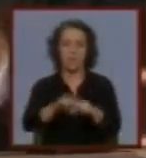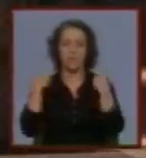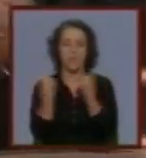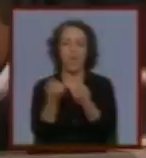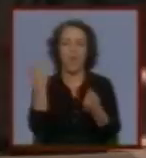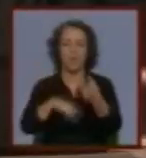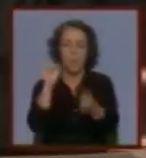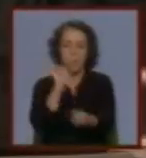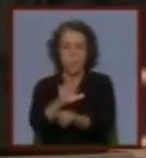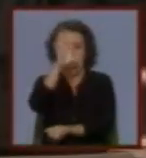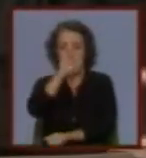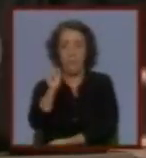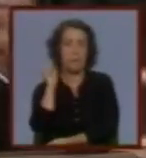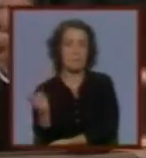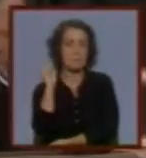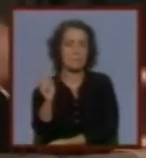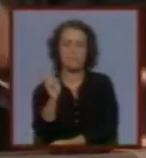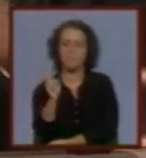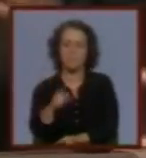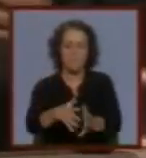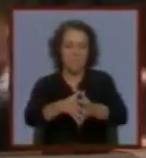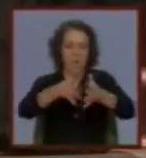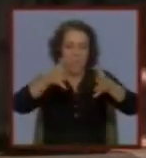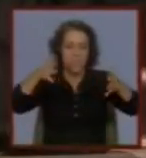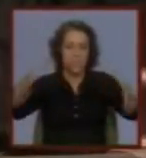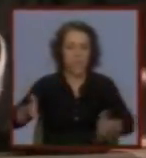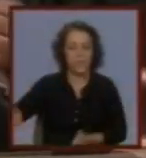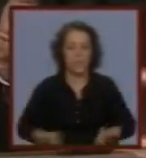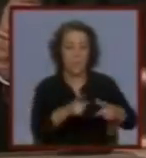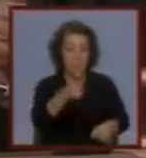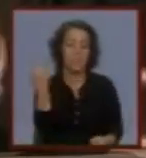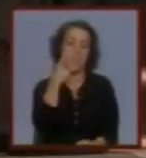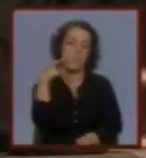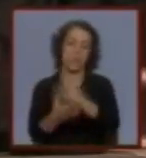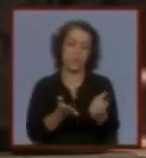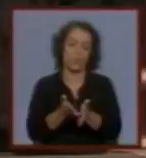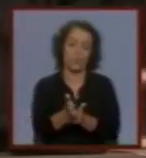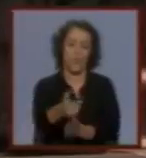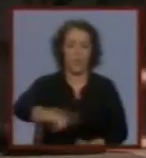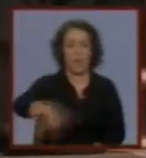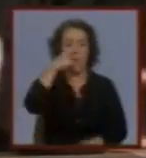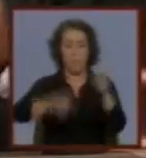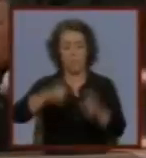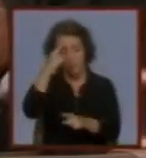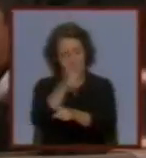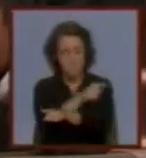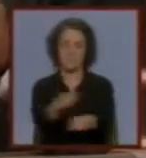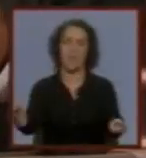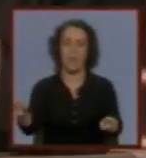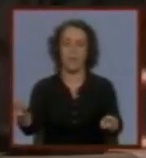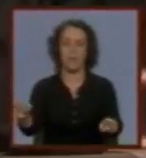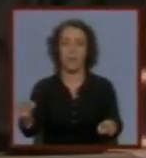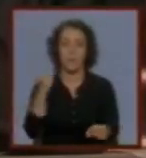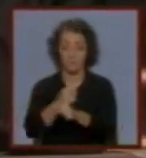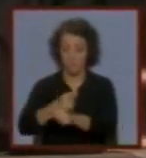libertou do empresariado público isso é fundamental esse caminho que temos continuar a fazer e os açorianos sabem que para que esse